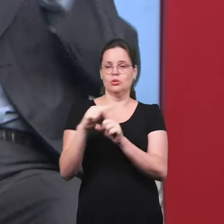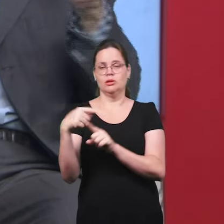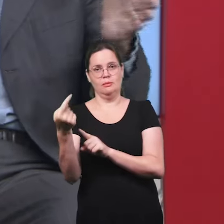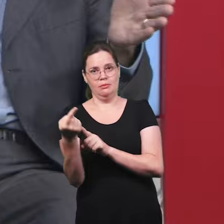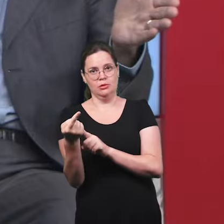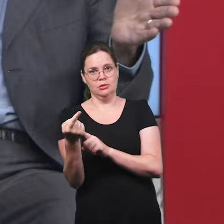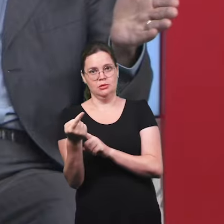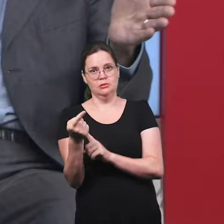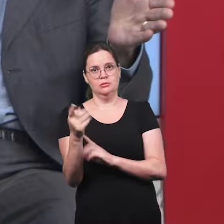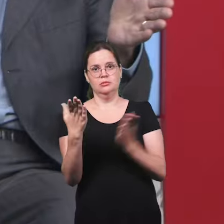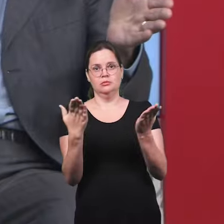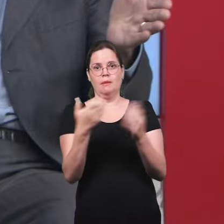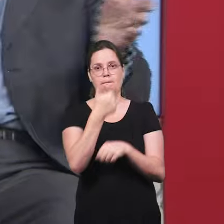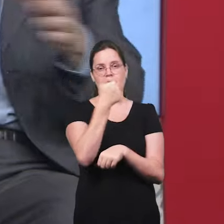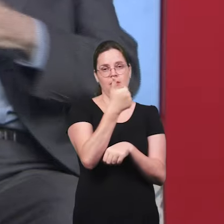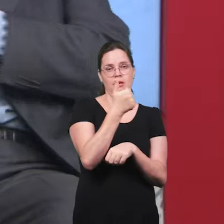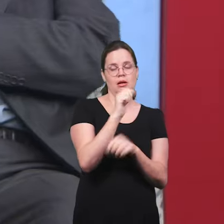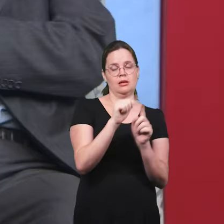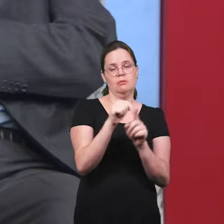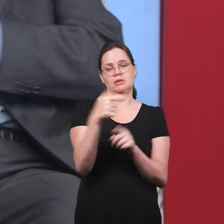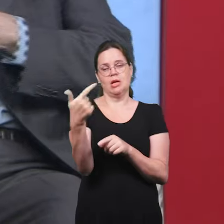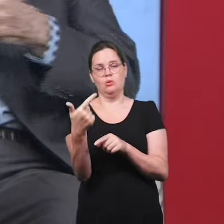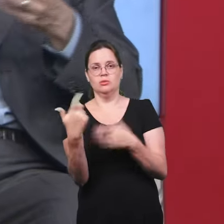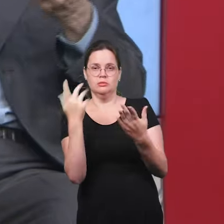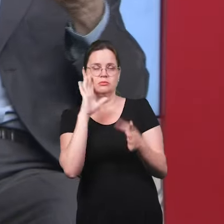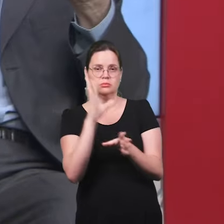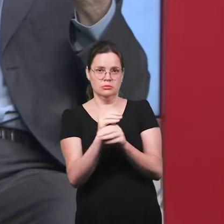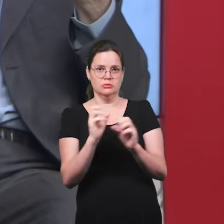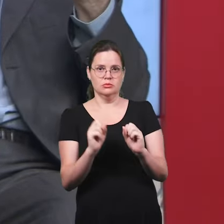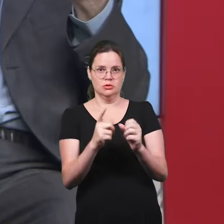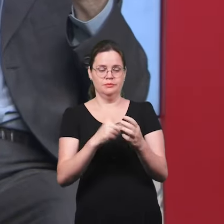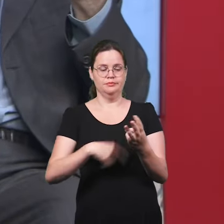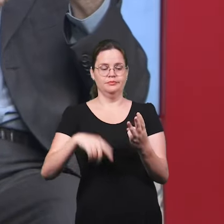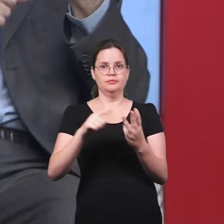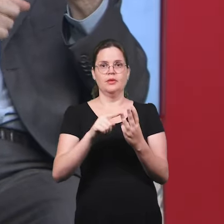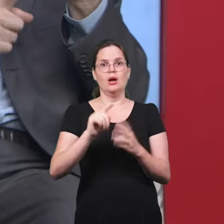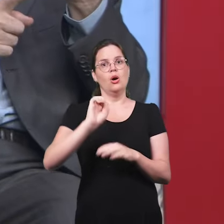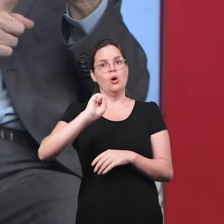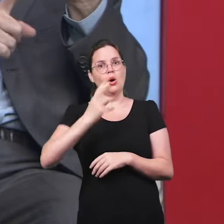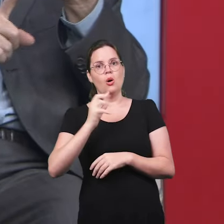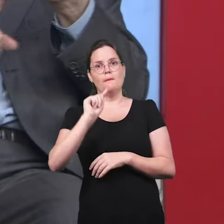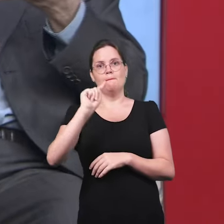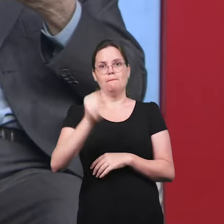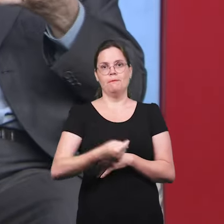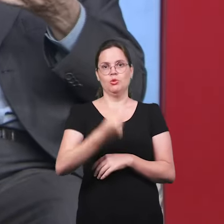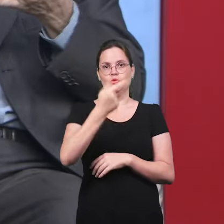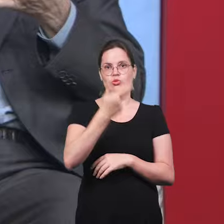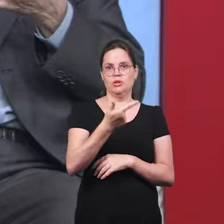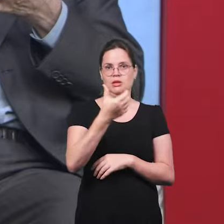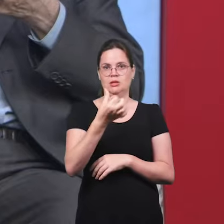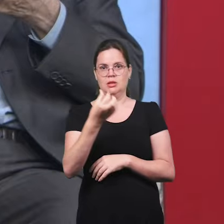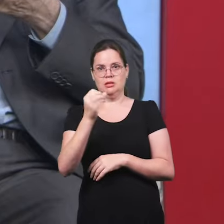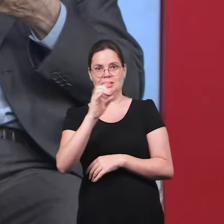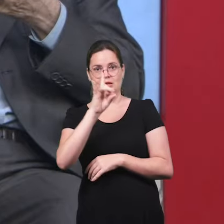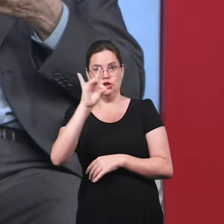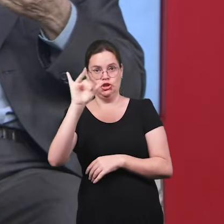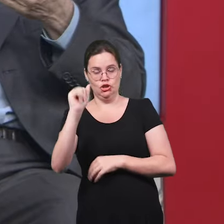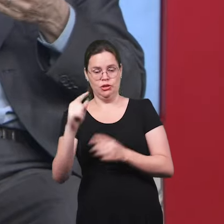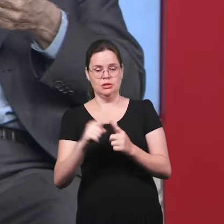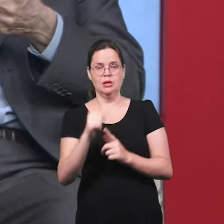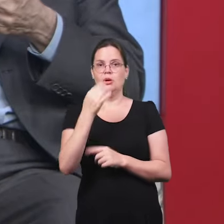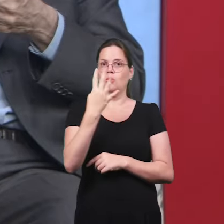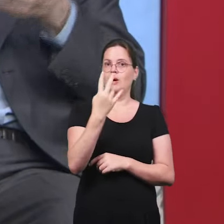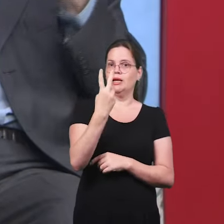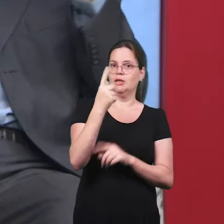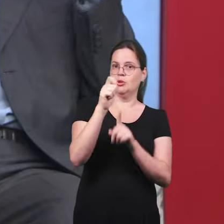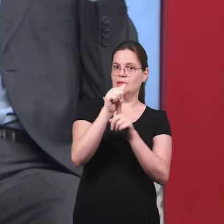depois, a primeira parte da primeira semana, às vezes a segunda parte. 1260 dias, 42 meses,